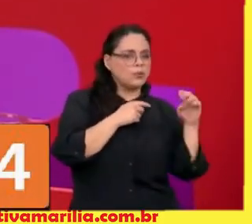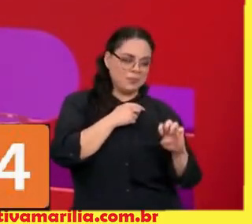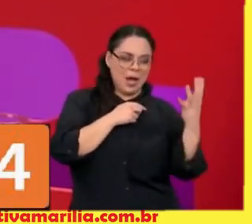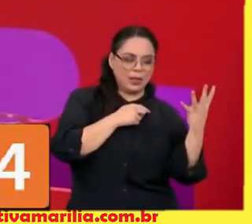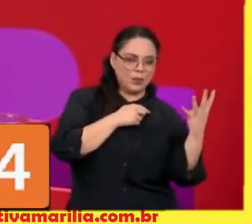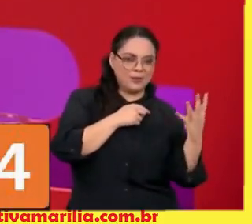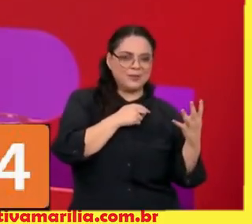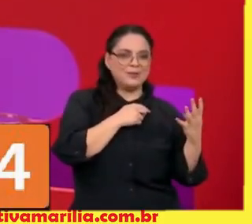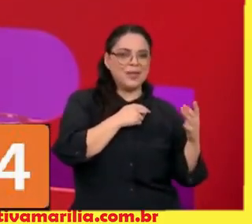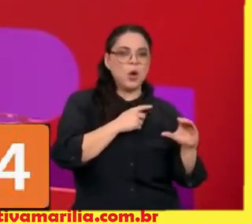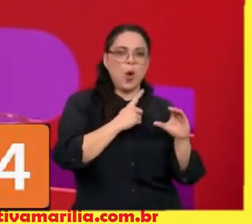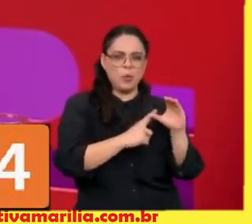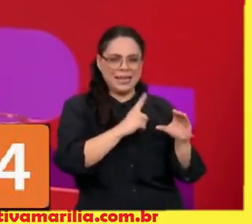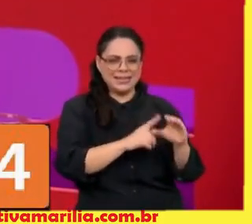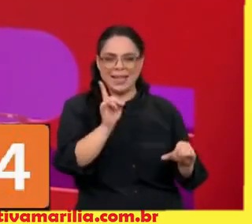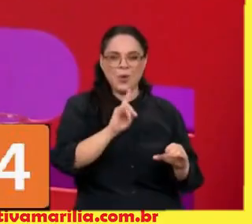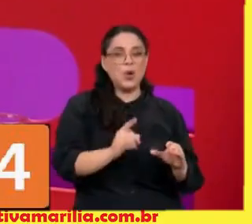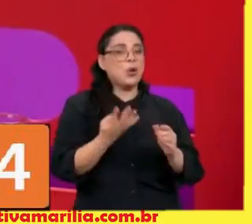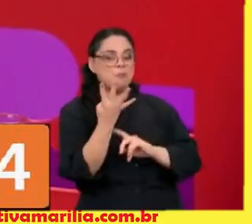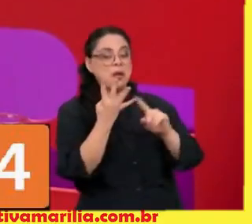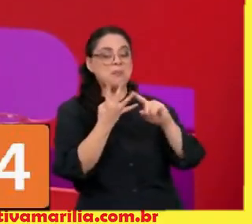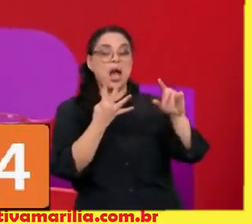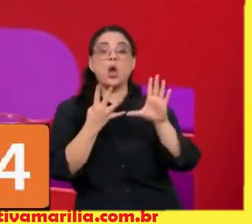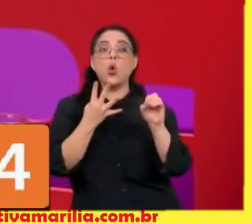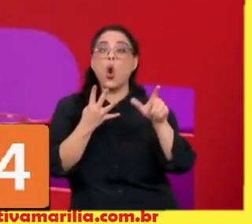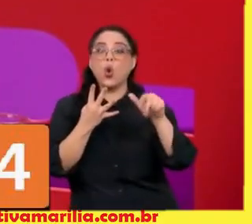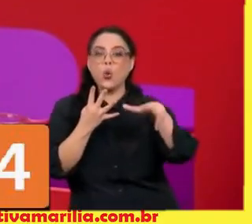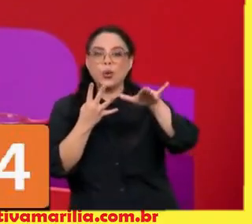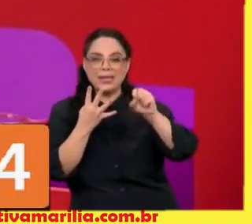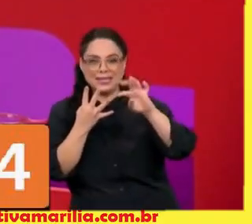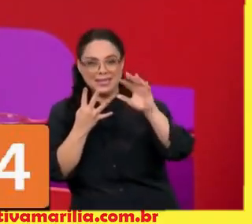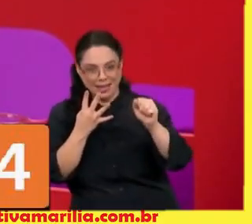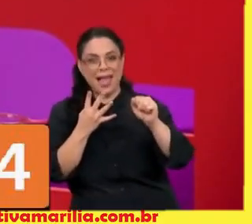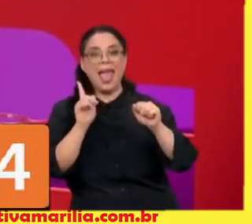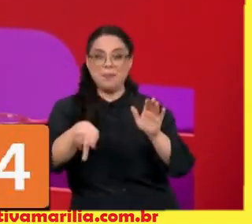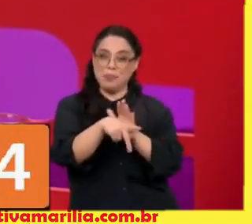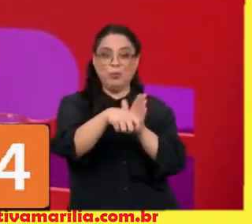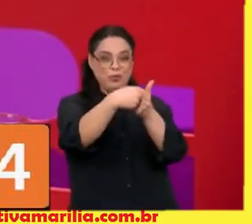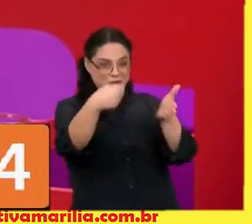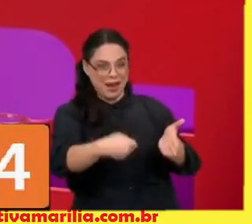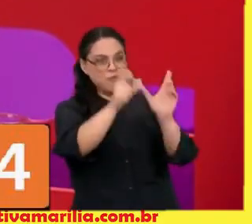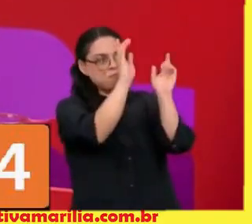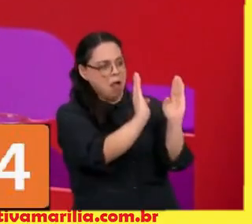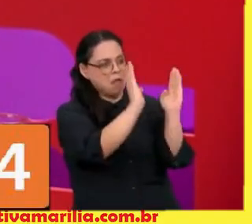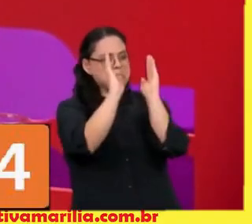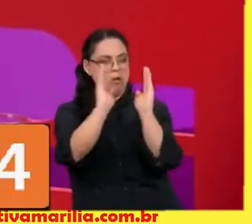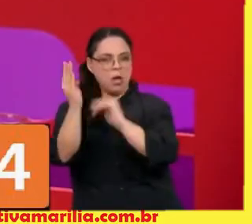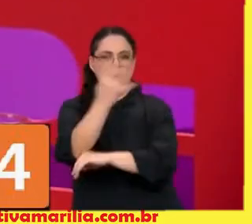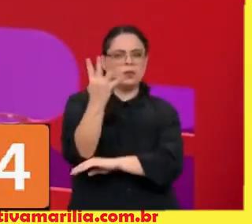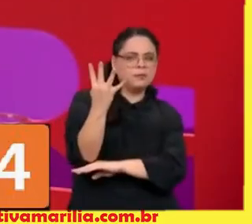ó. que bandeira. 4 colunistas mulheres. Então,